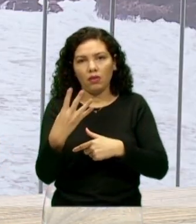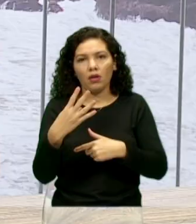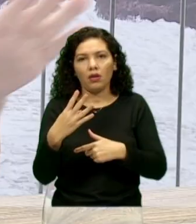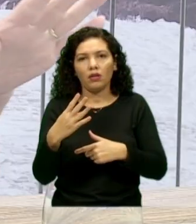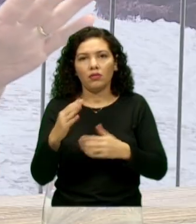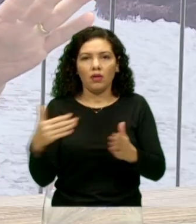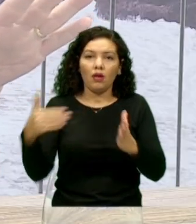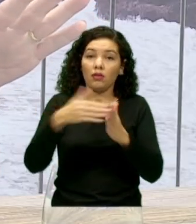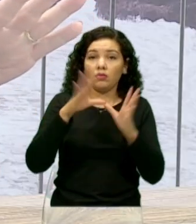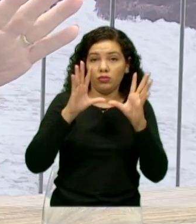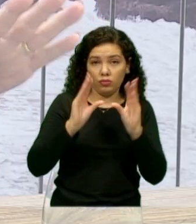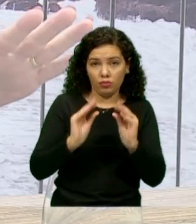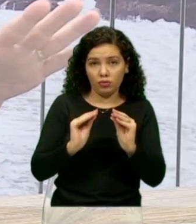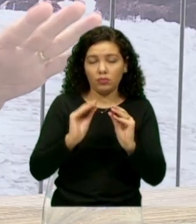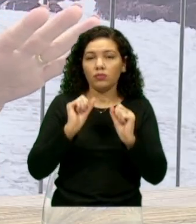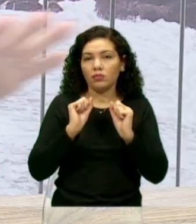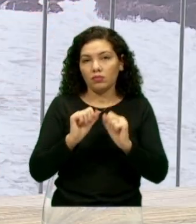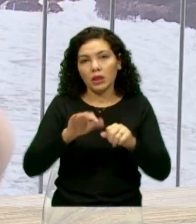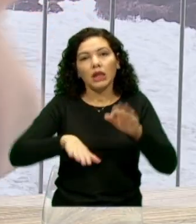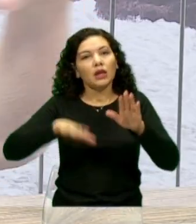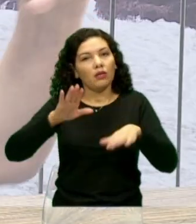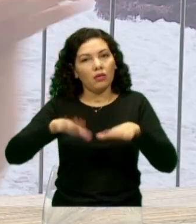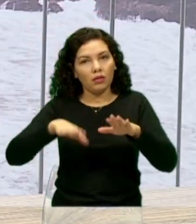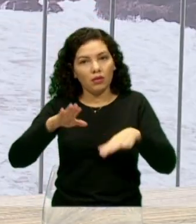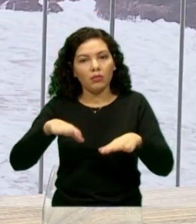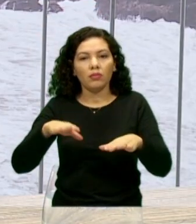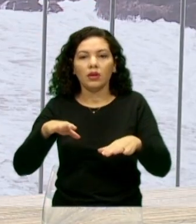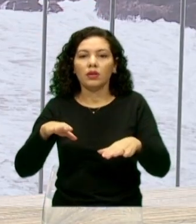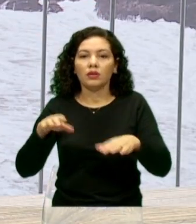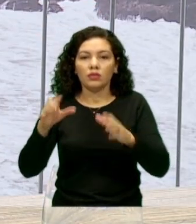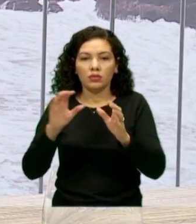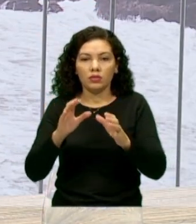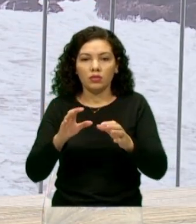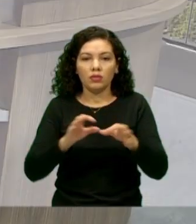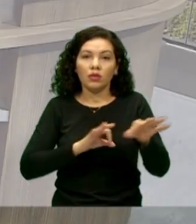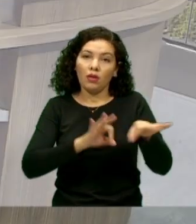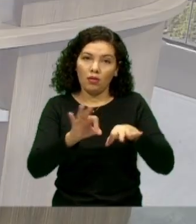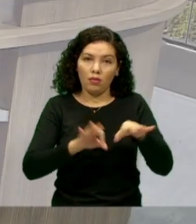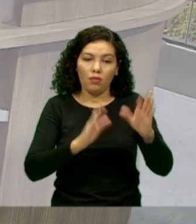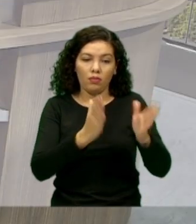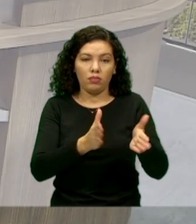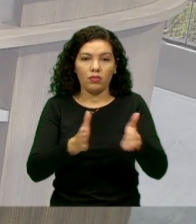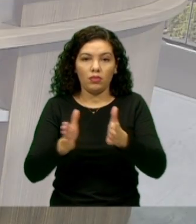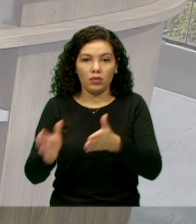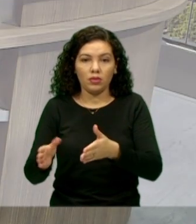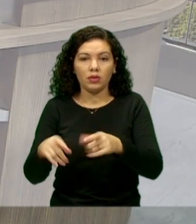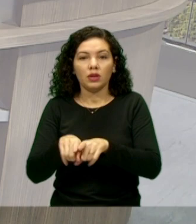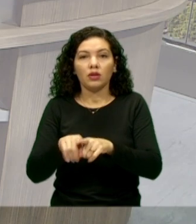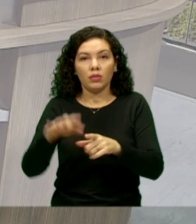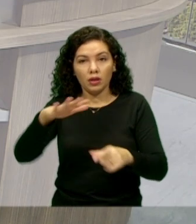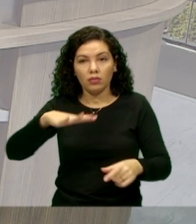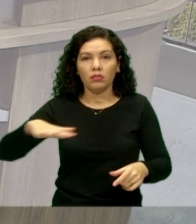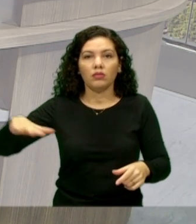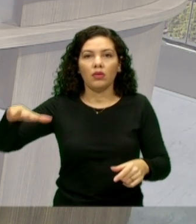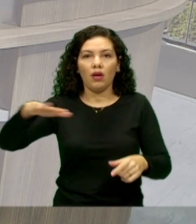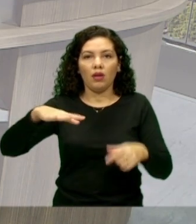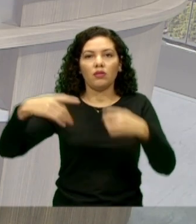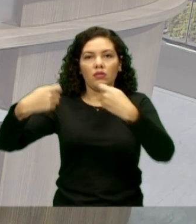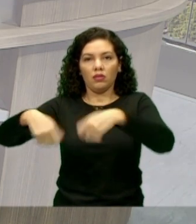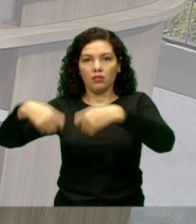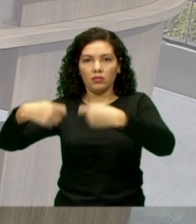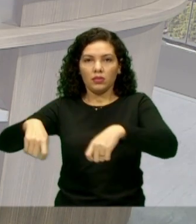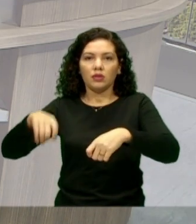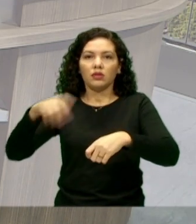noite. Isso depende da organização. Da organização e do território. E da